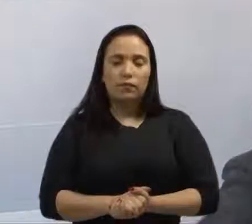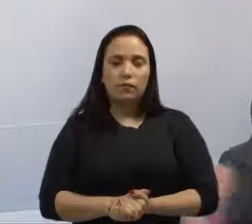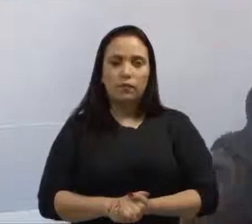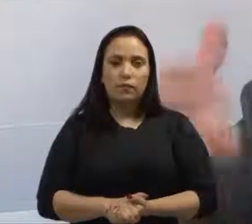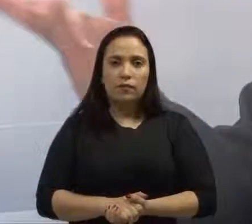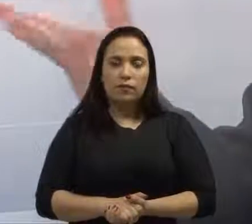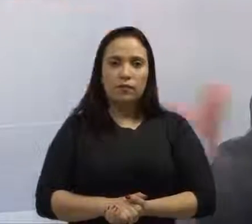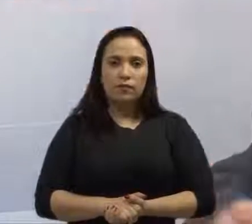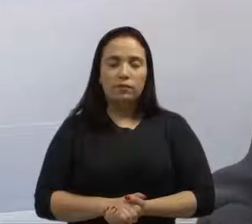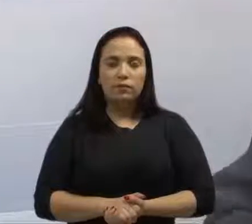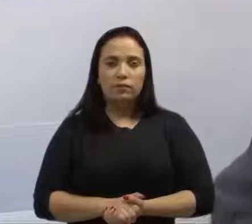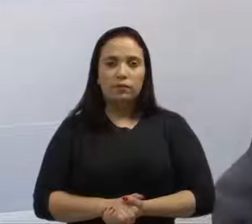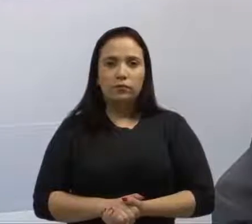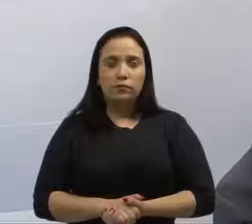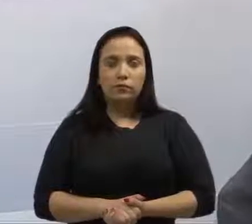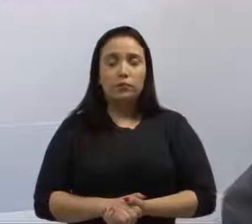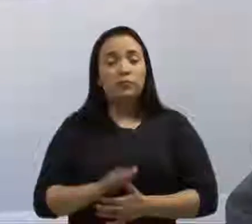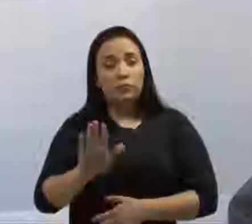em função de qualquer outra coisa.